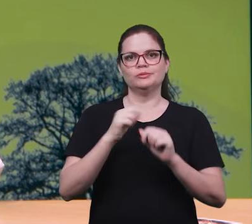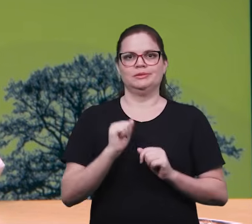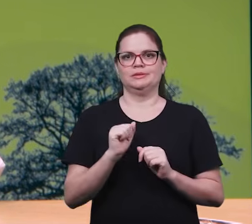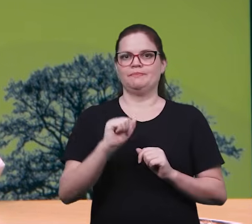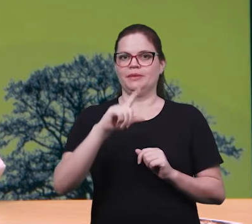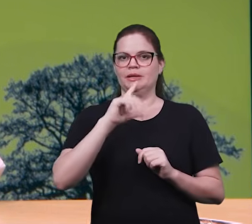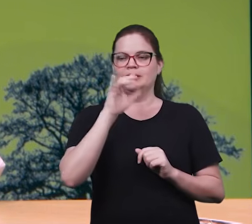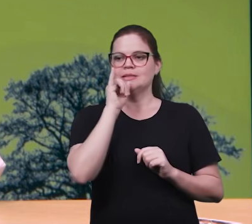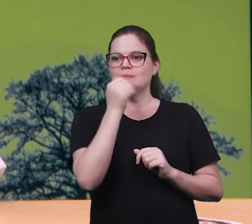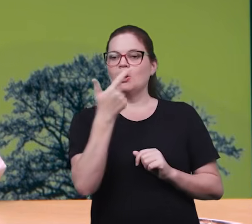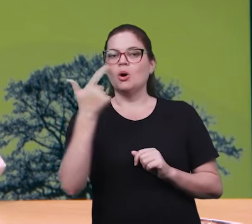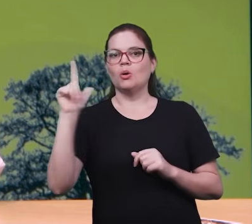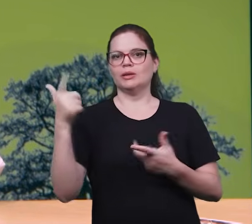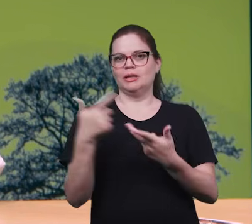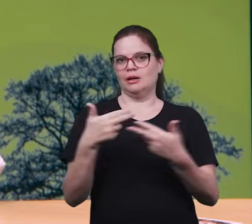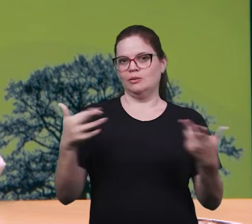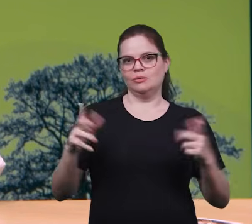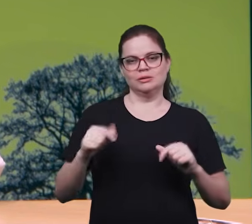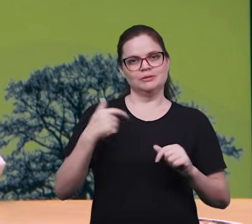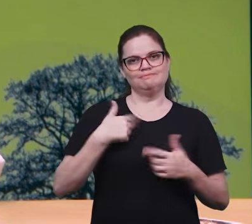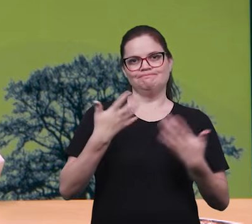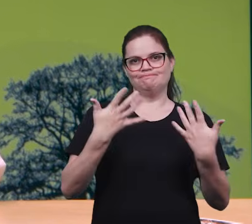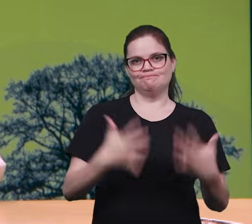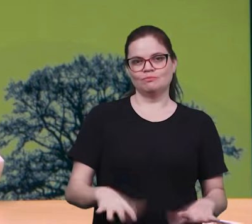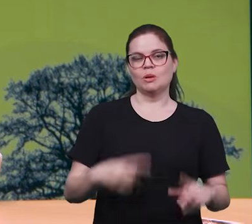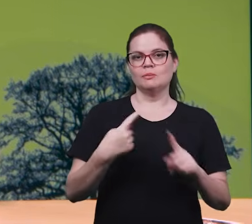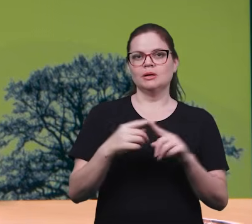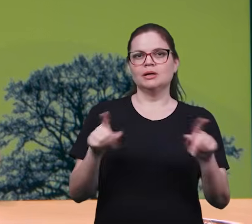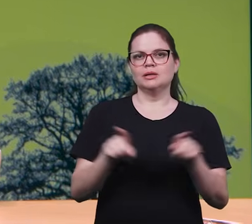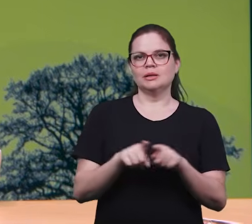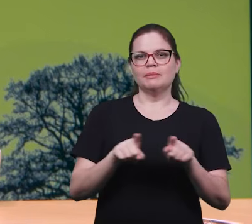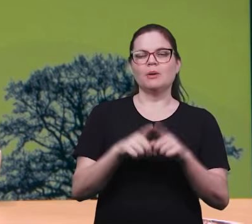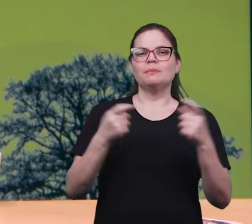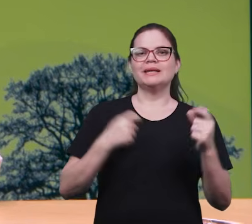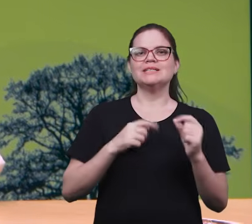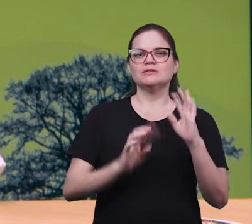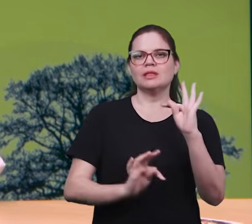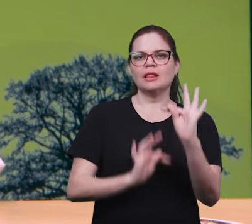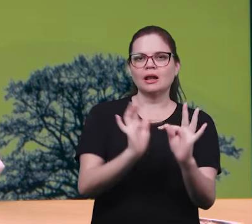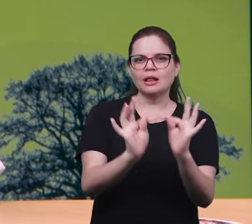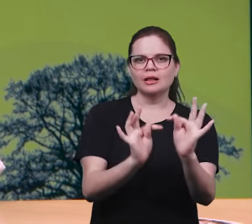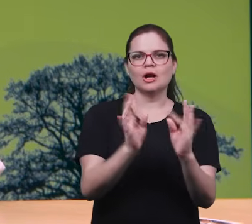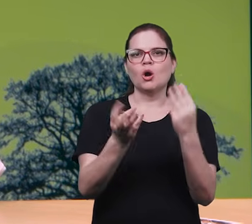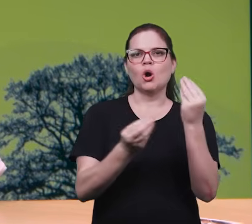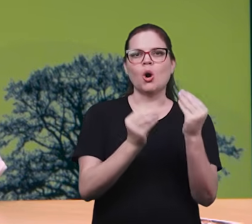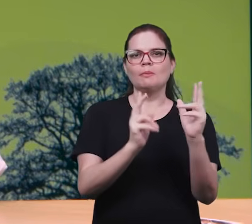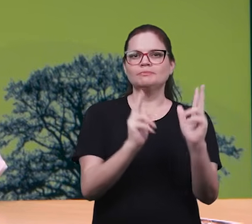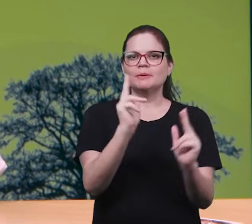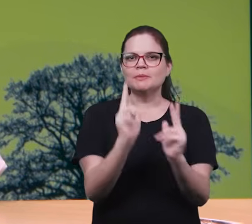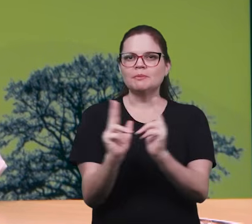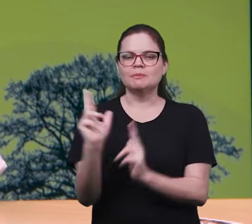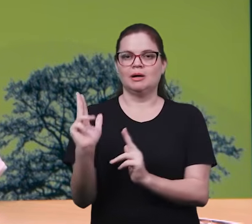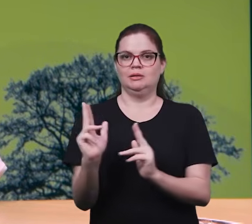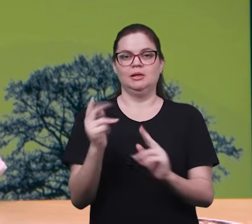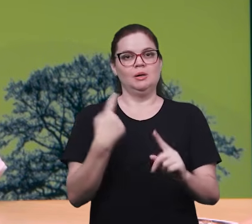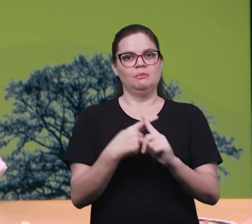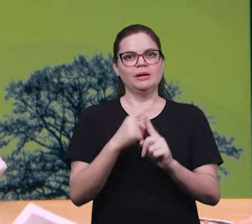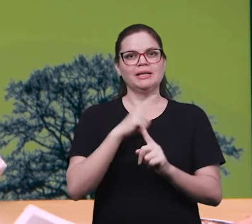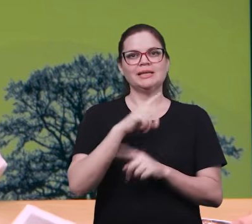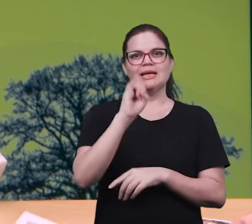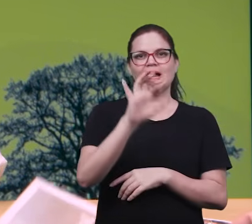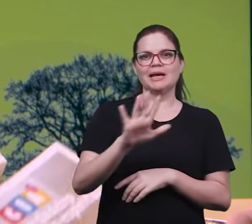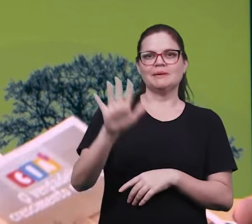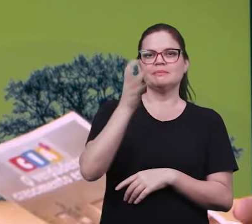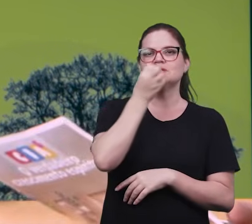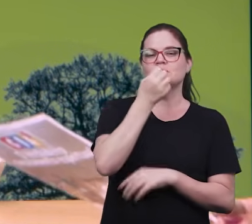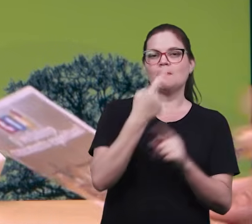uma qualidade gráfica boa. Então eu preciso tratar essa qualidade gráfica porque às vezes a imagem é muito boa, mas a